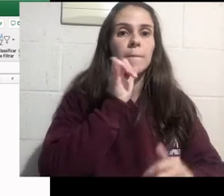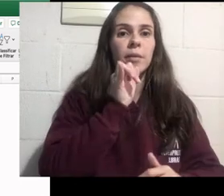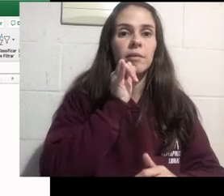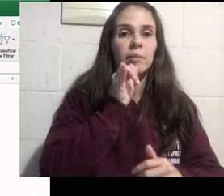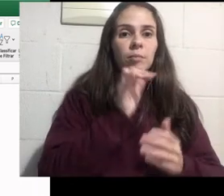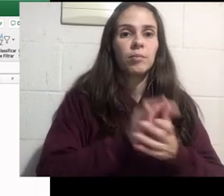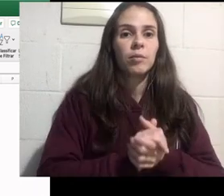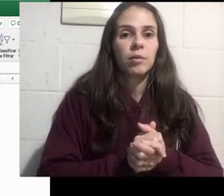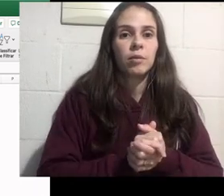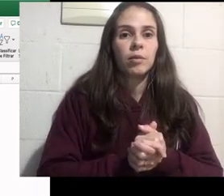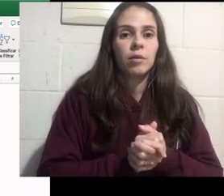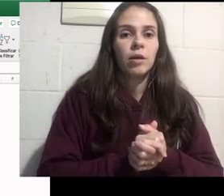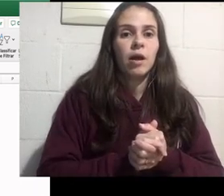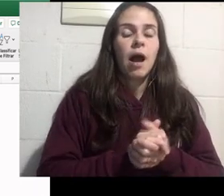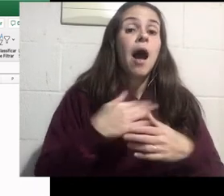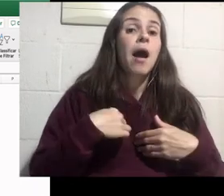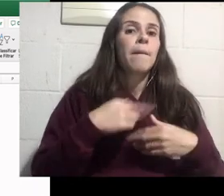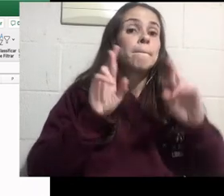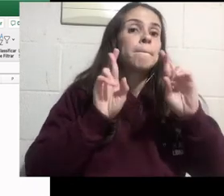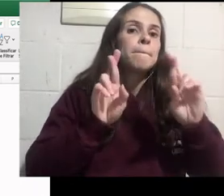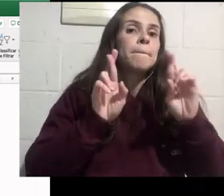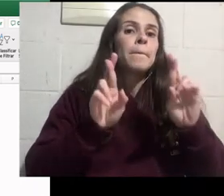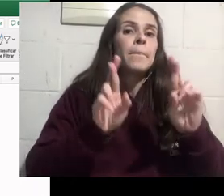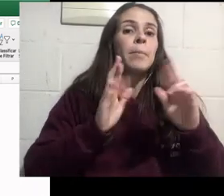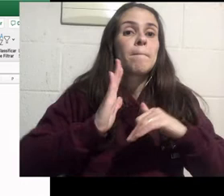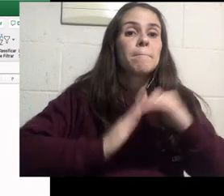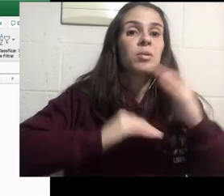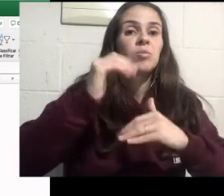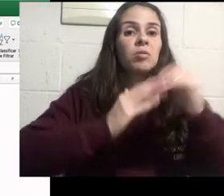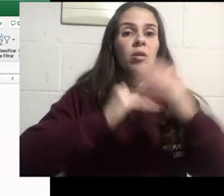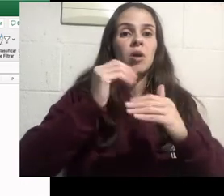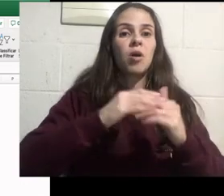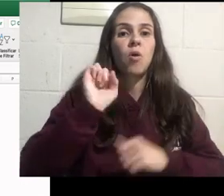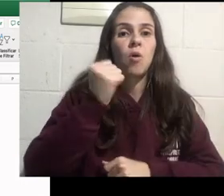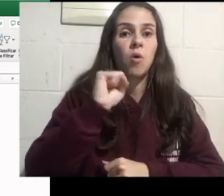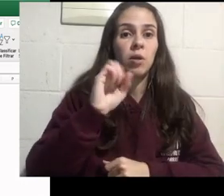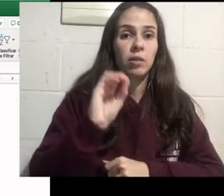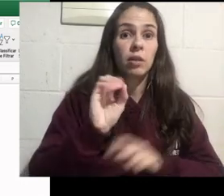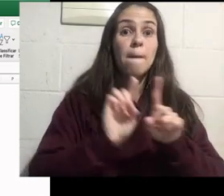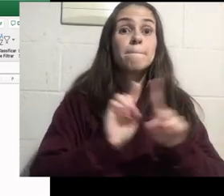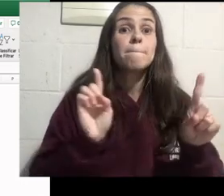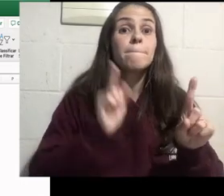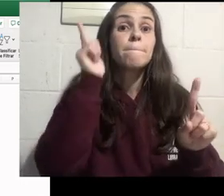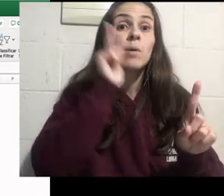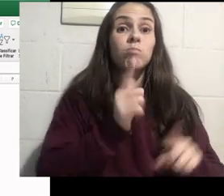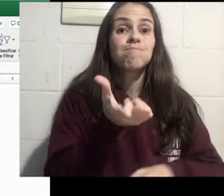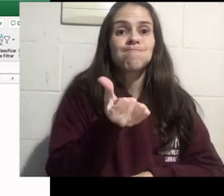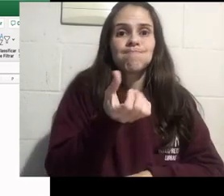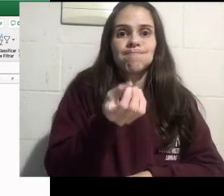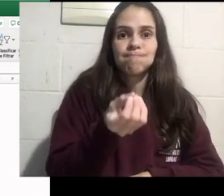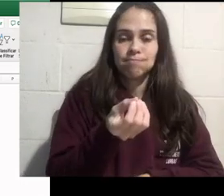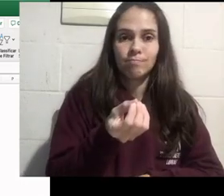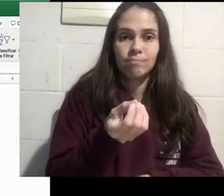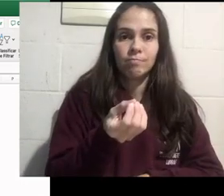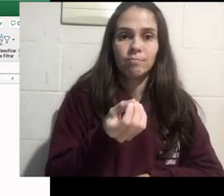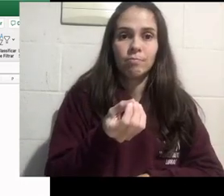uma expectativa de que ia produzir 80, certo? Mas vamos supor que eu produzi 60. Então, se eu incorri